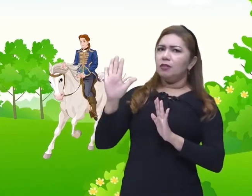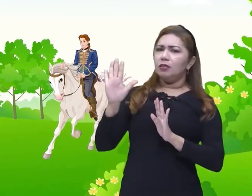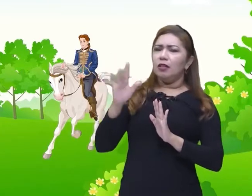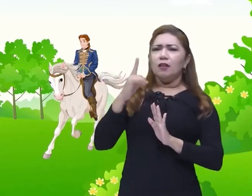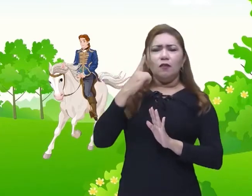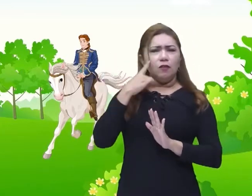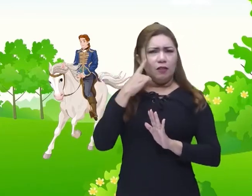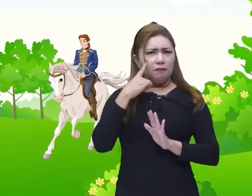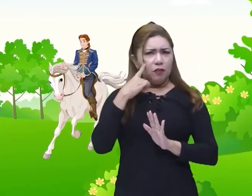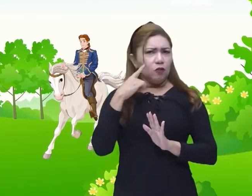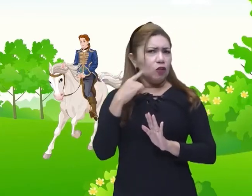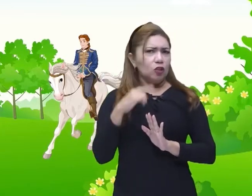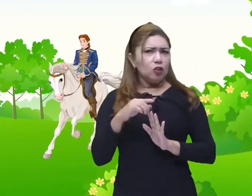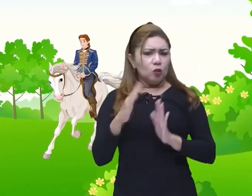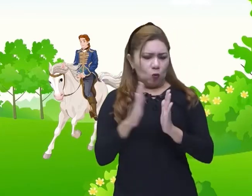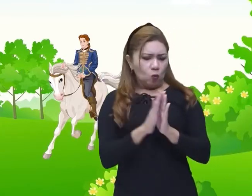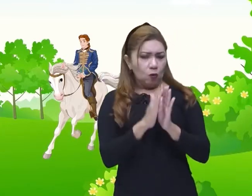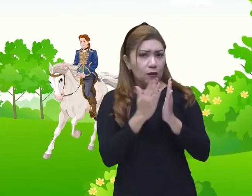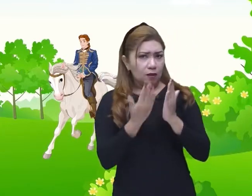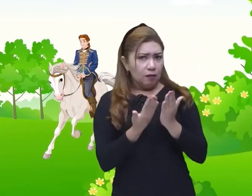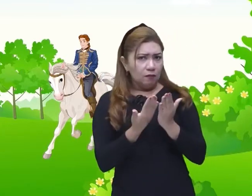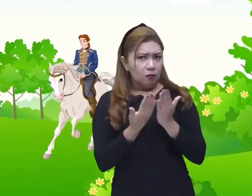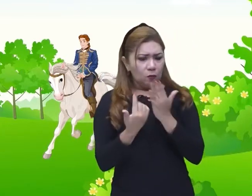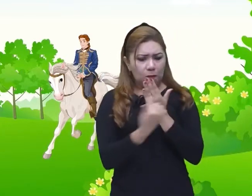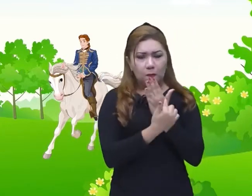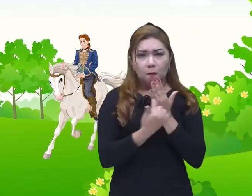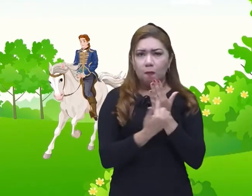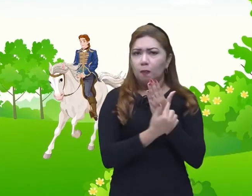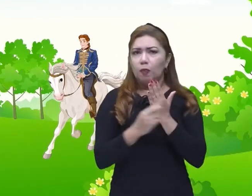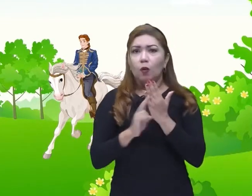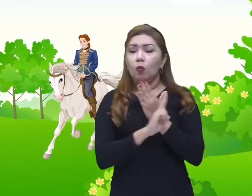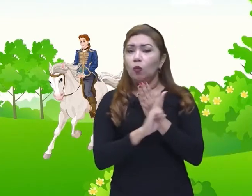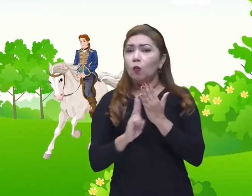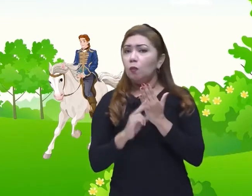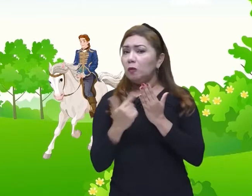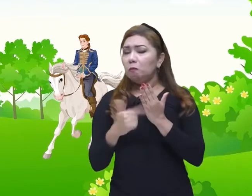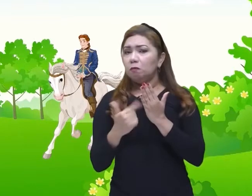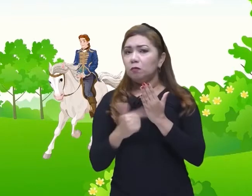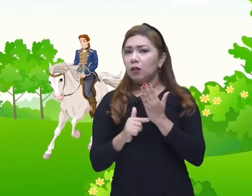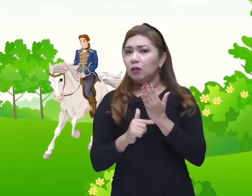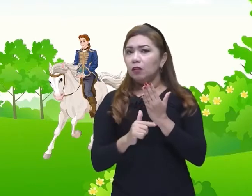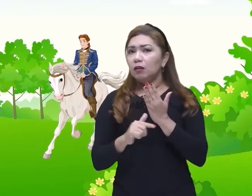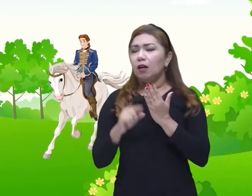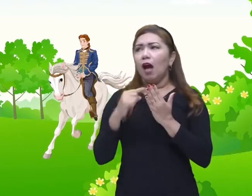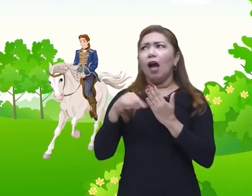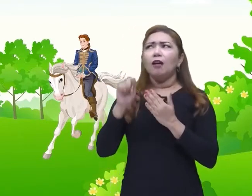na capa? Sim? Que nome você daria a essa história?